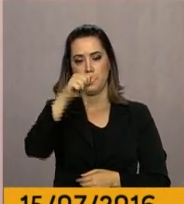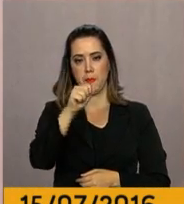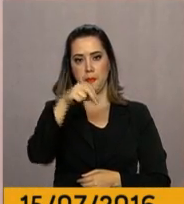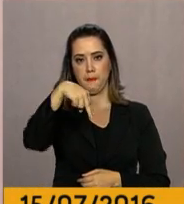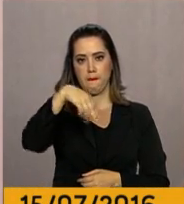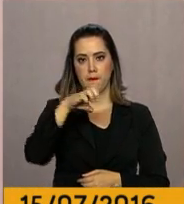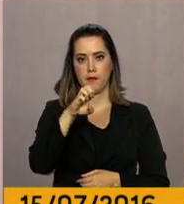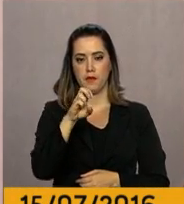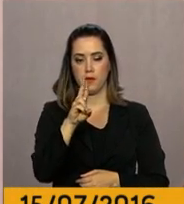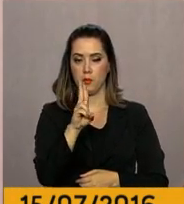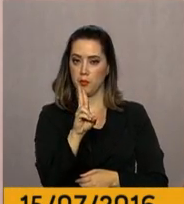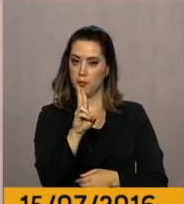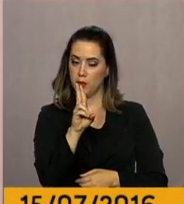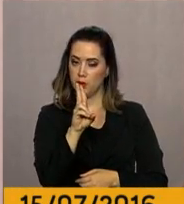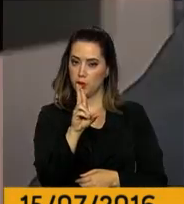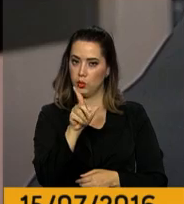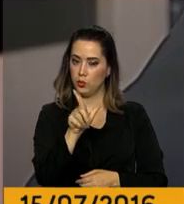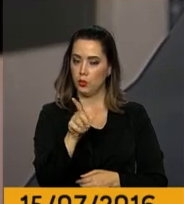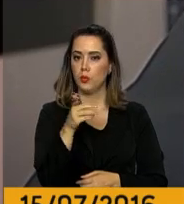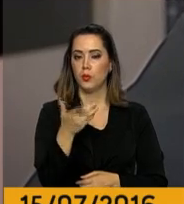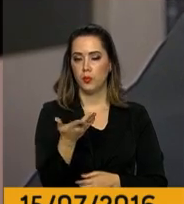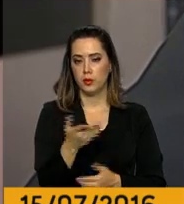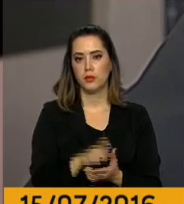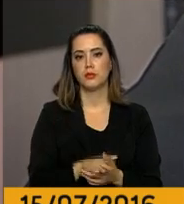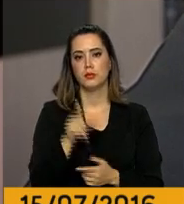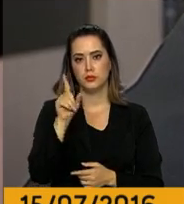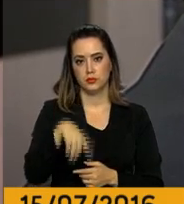Emanuel Santos, que é, inclusive,